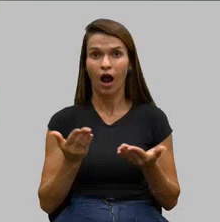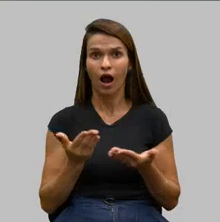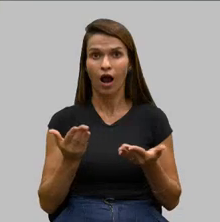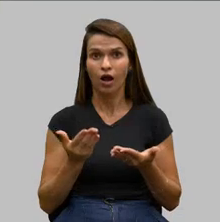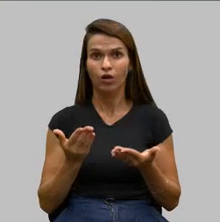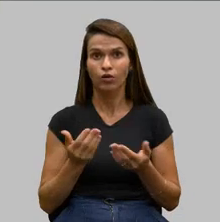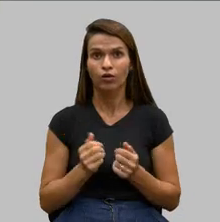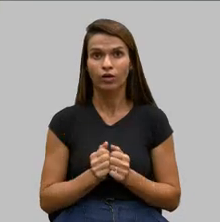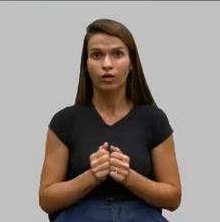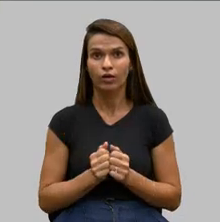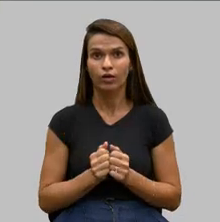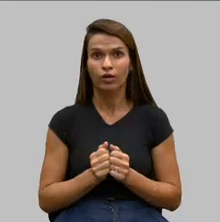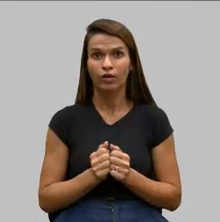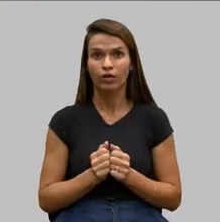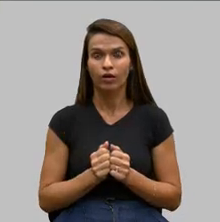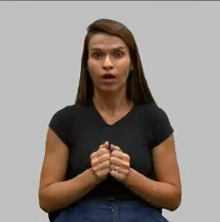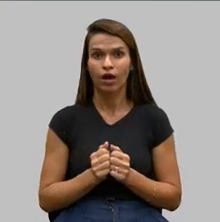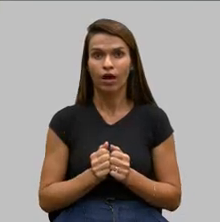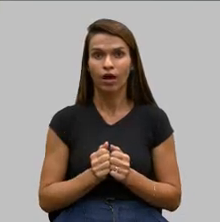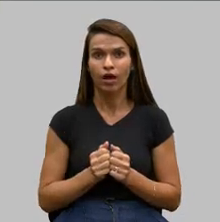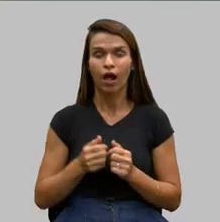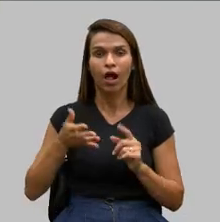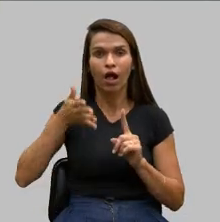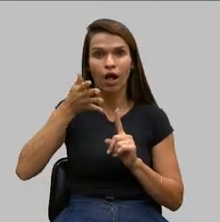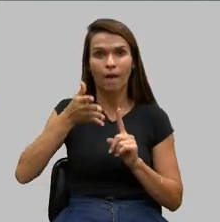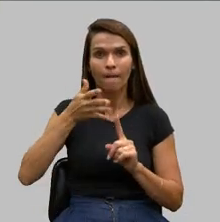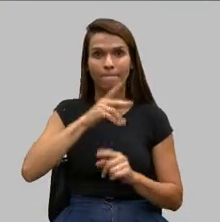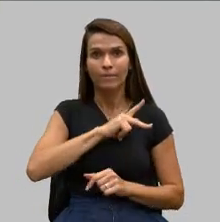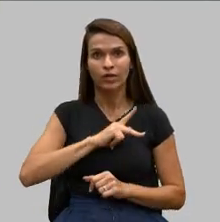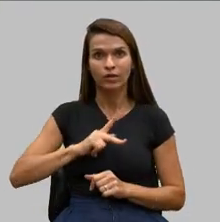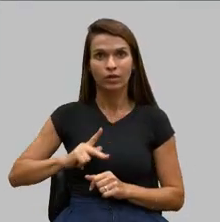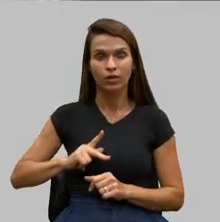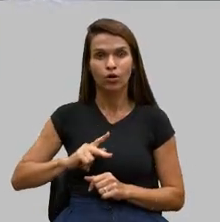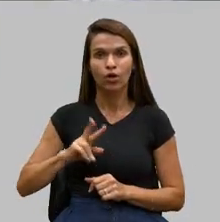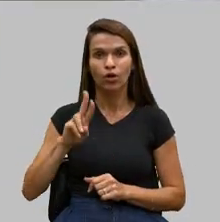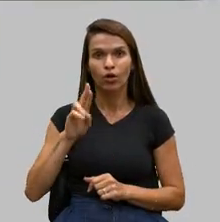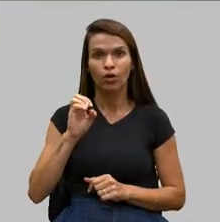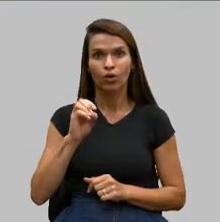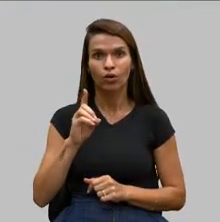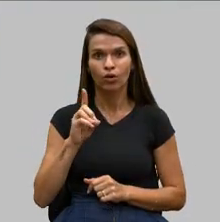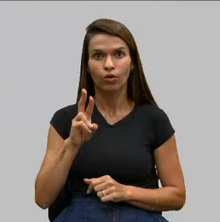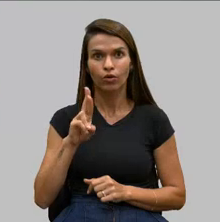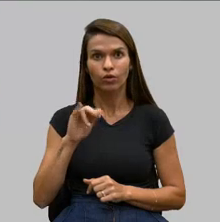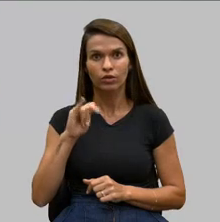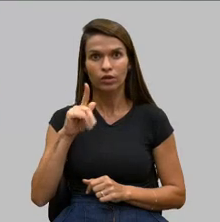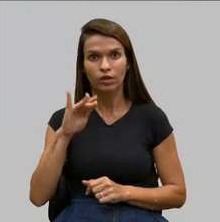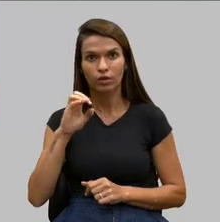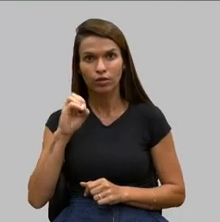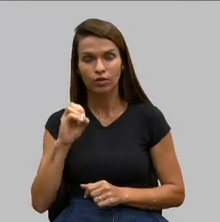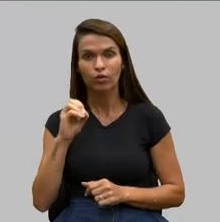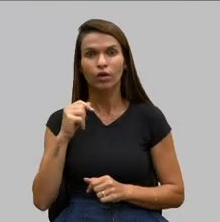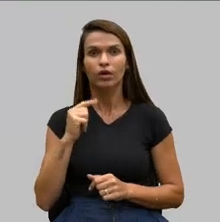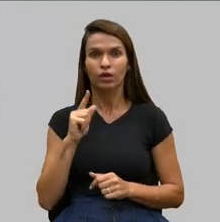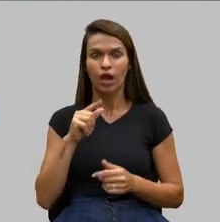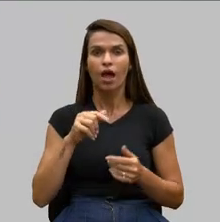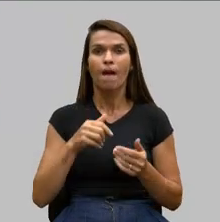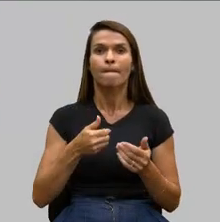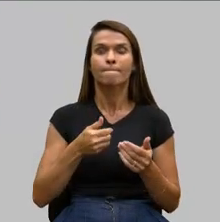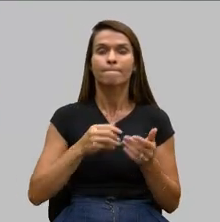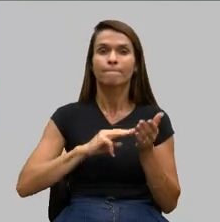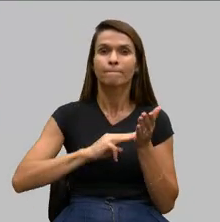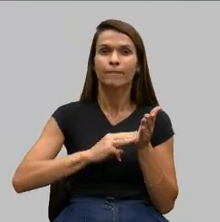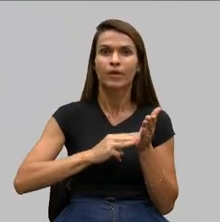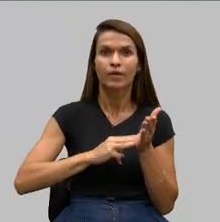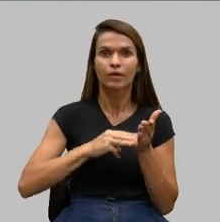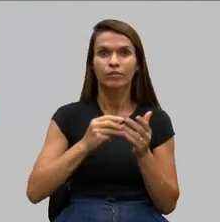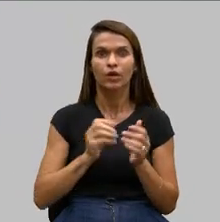presidência para o deputado Rodrigo Lopes que fará que é membro da comissão de administração pública é autor do